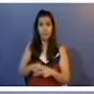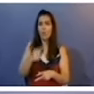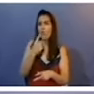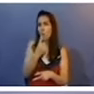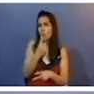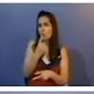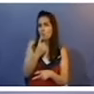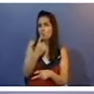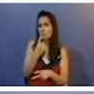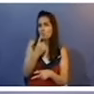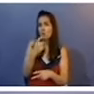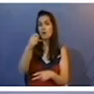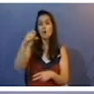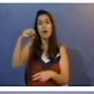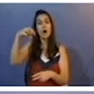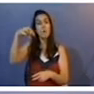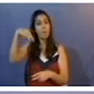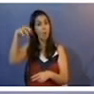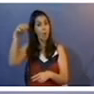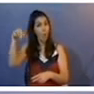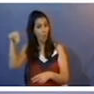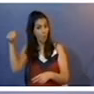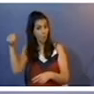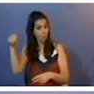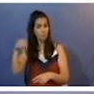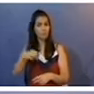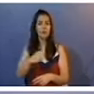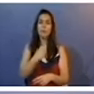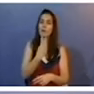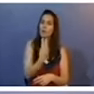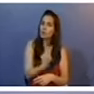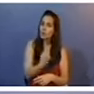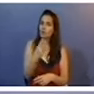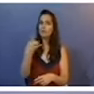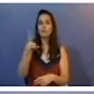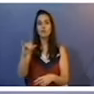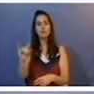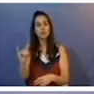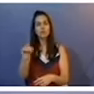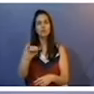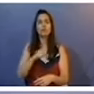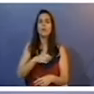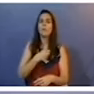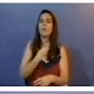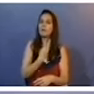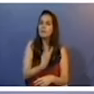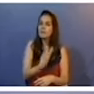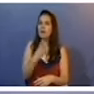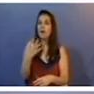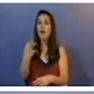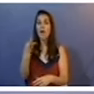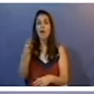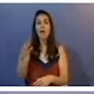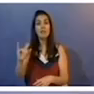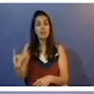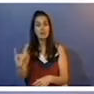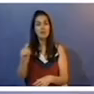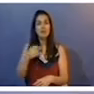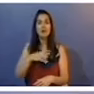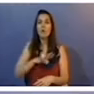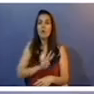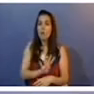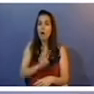para um oxigênio é mono, para 2 é di, para 3 oxigênio é tri, 4